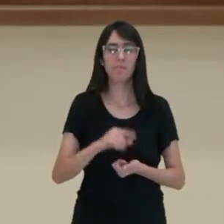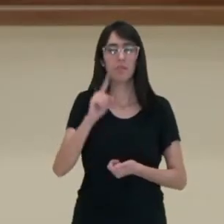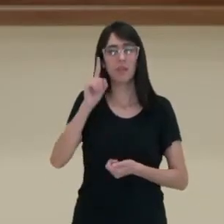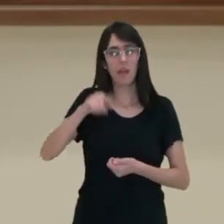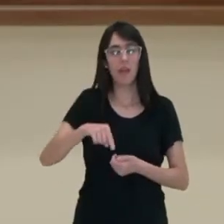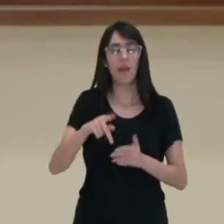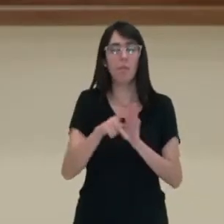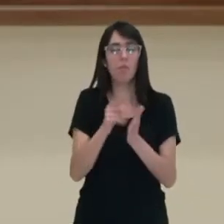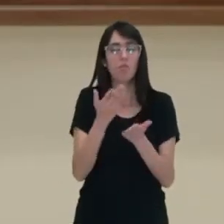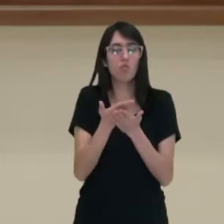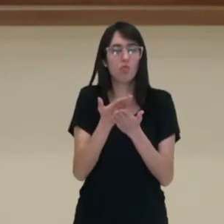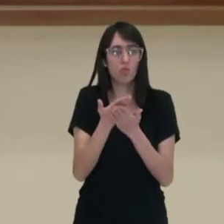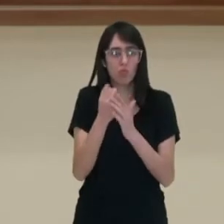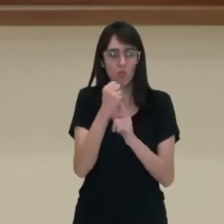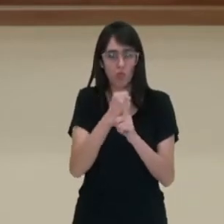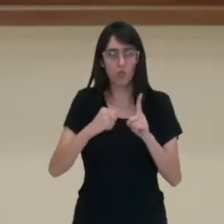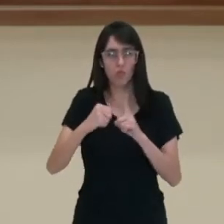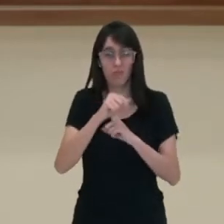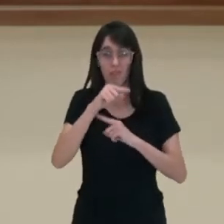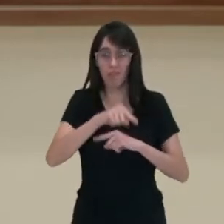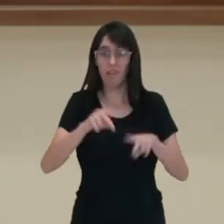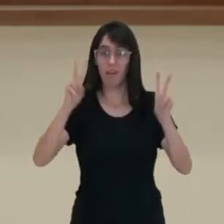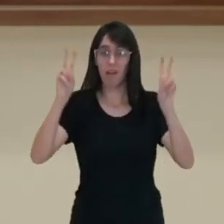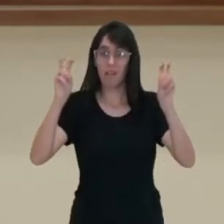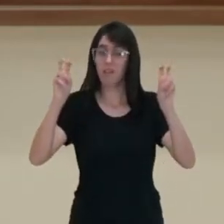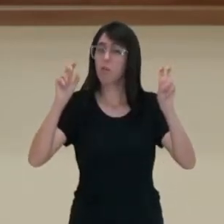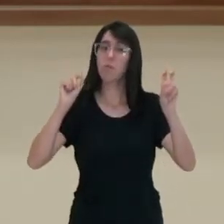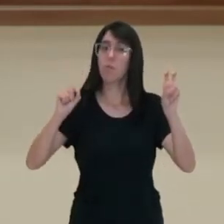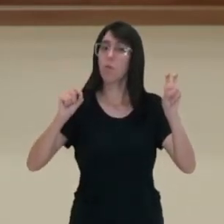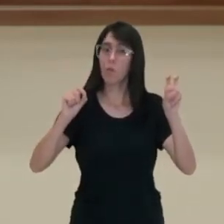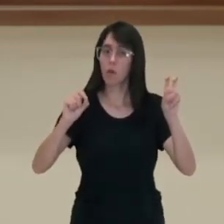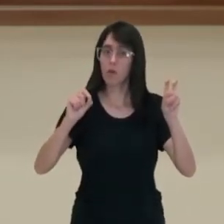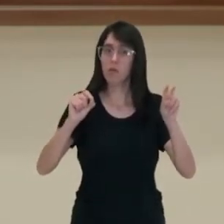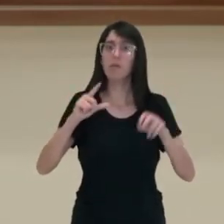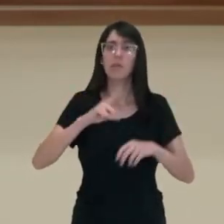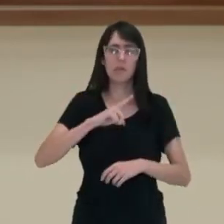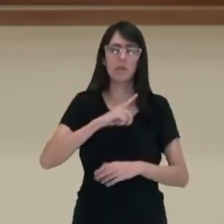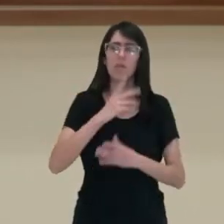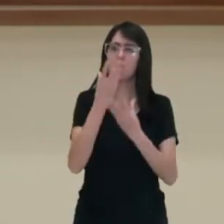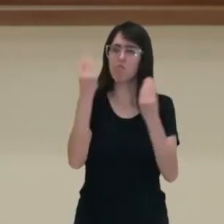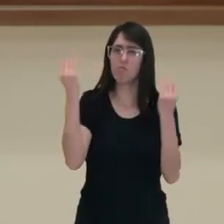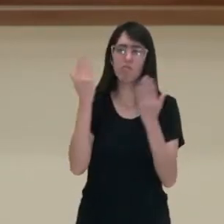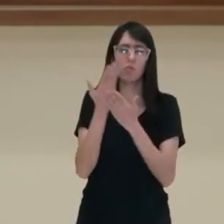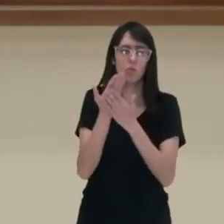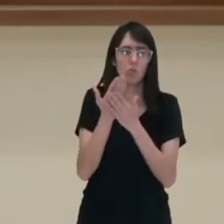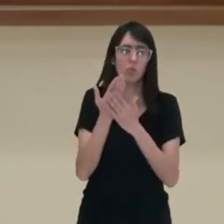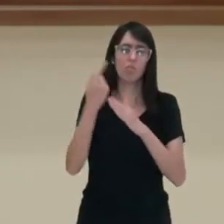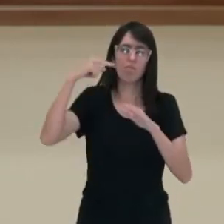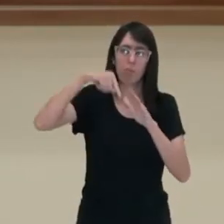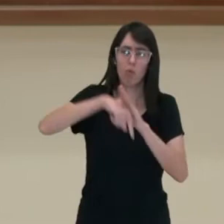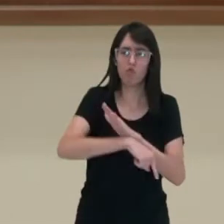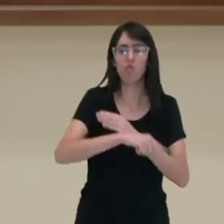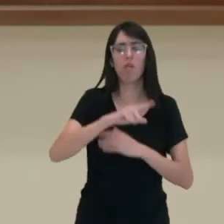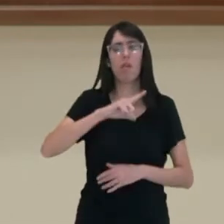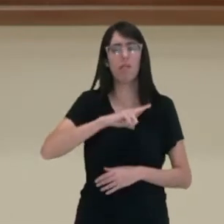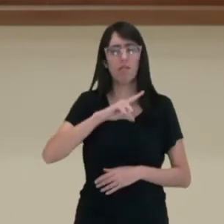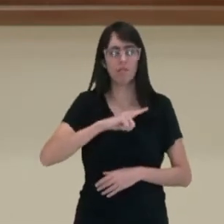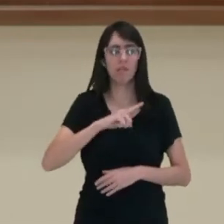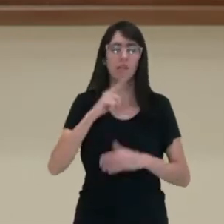da sociologia. Essa temática sempre foi muito estudada de forma profunda, com